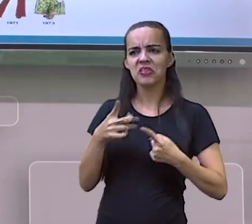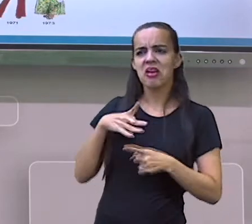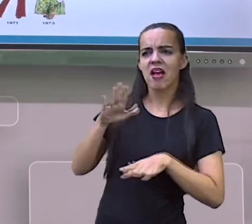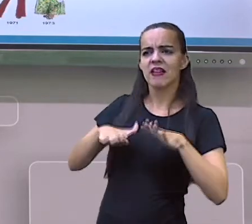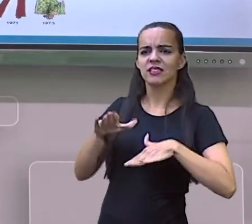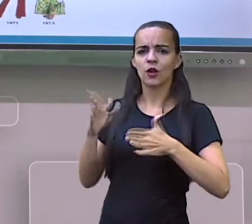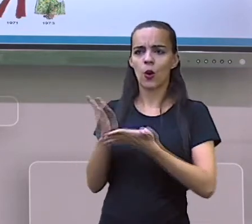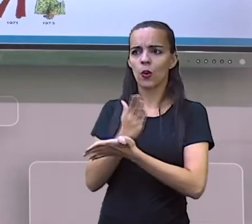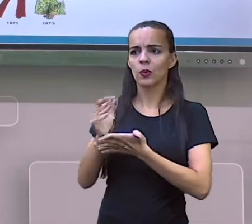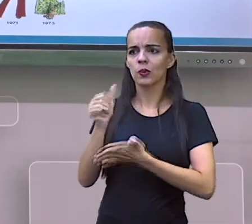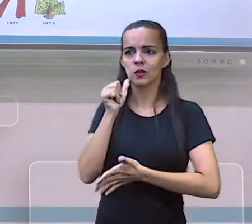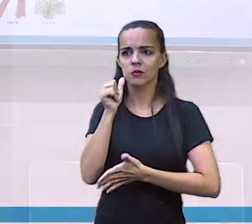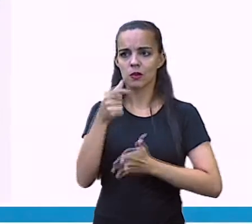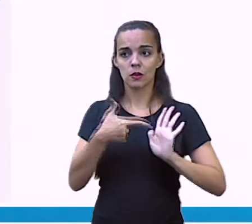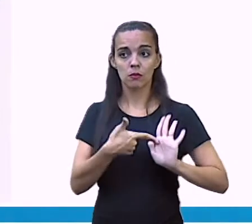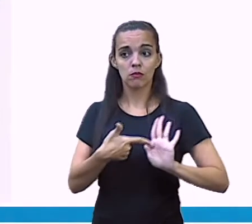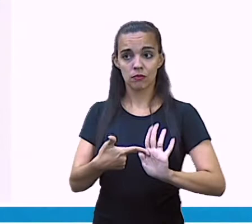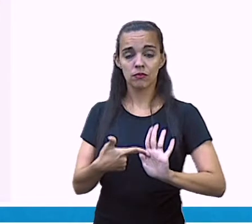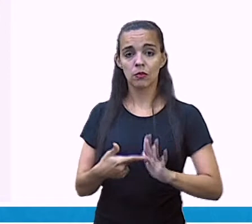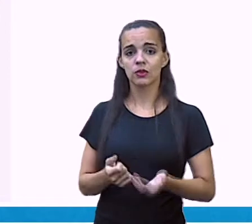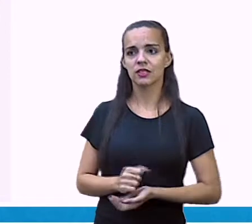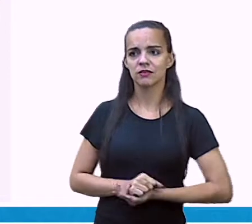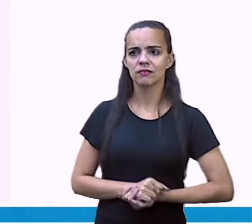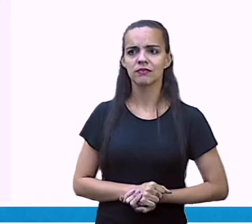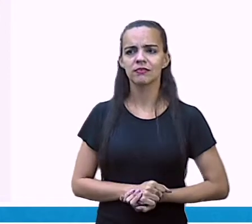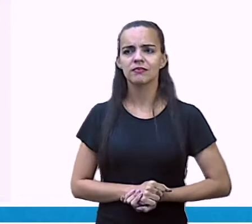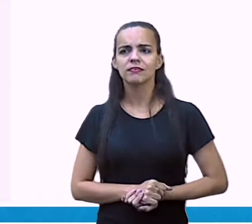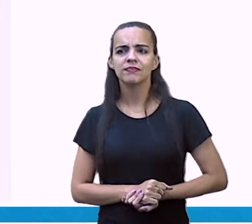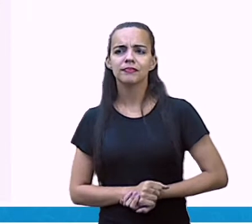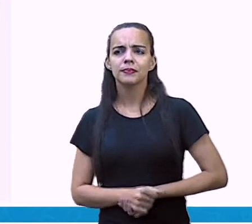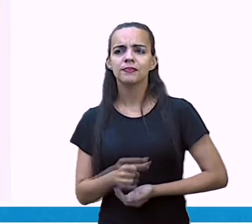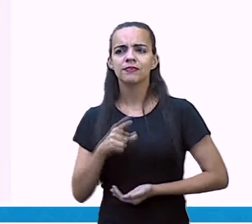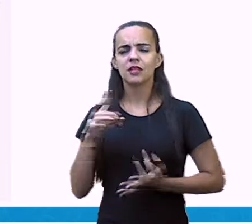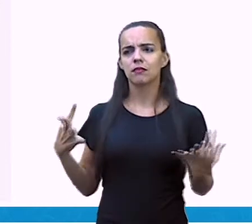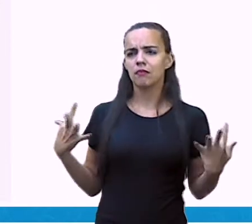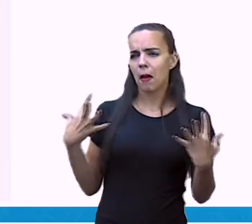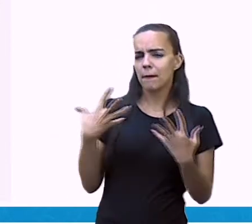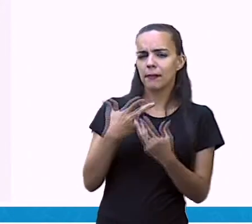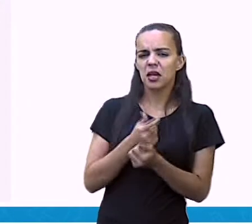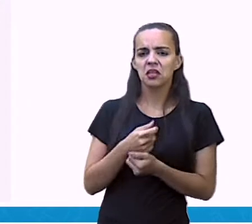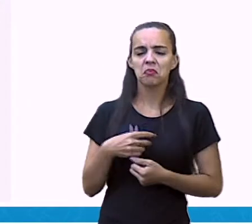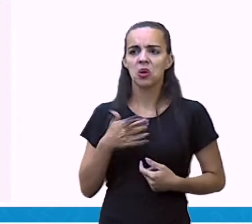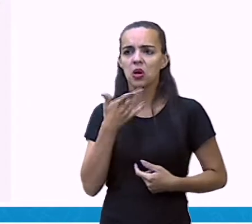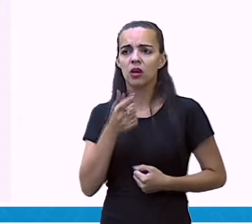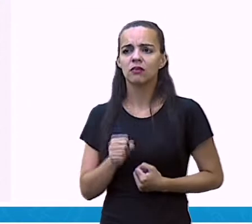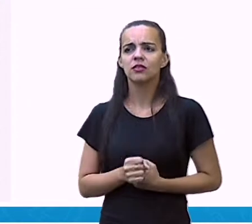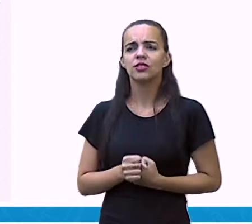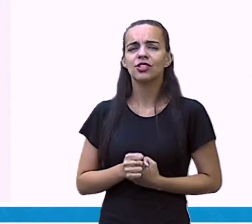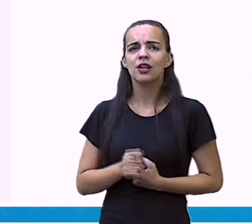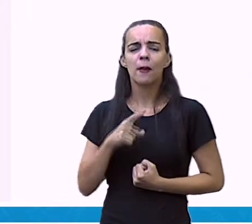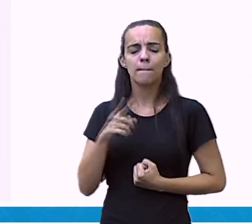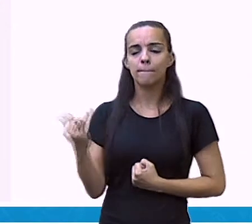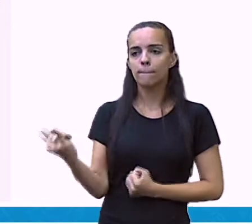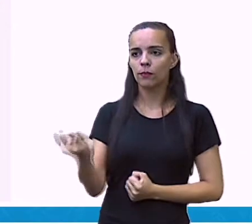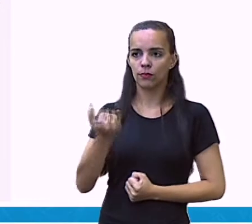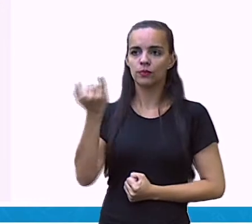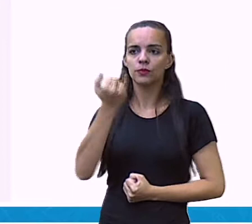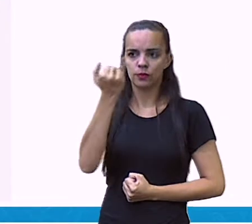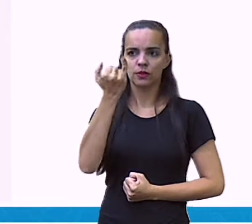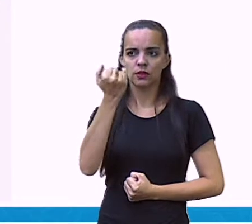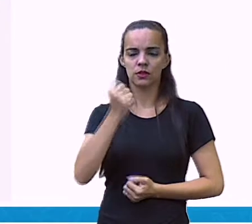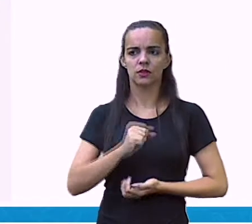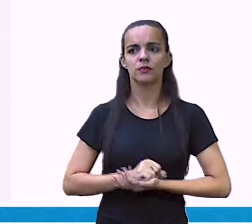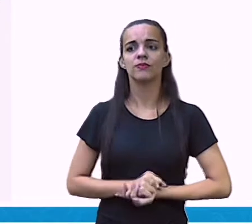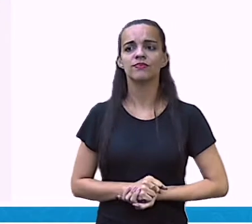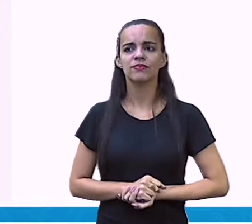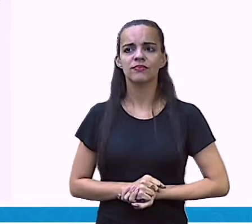fim da escassez do pós-guerra, a beleza pode ser considerada um tema importante pela